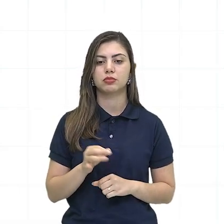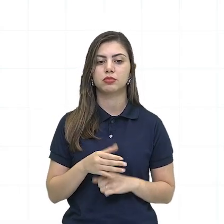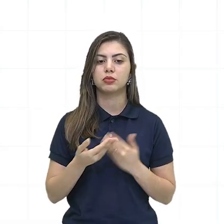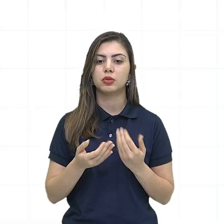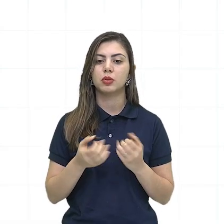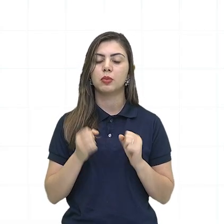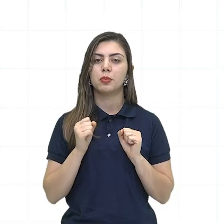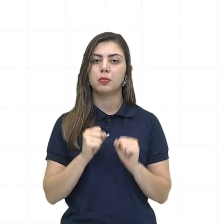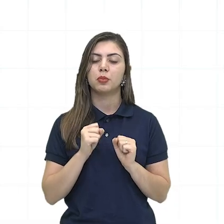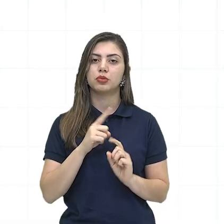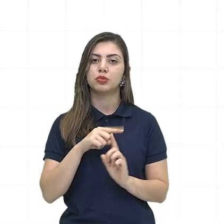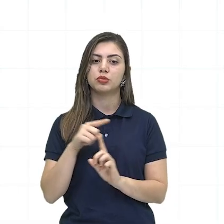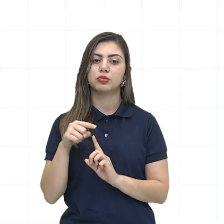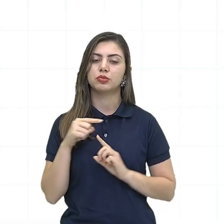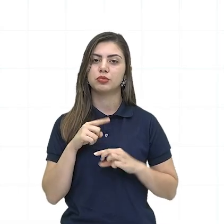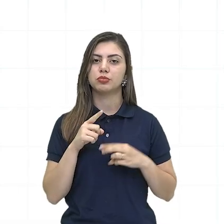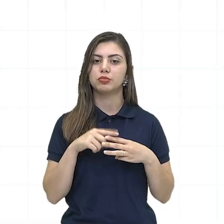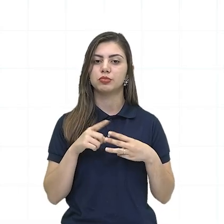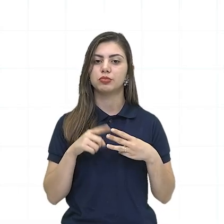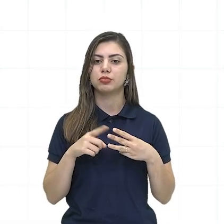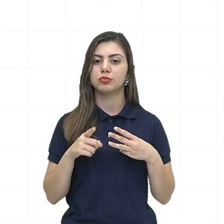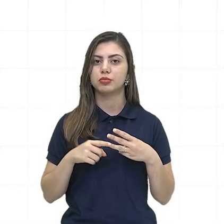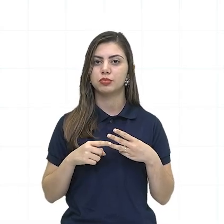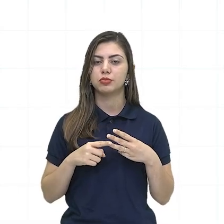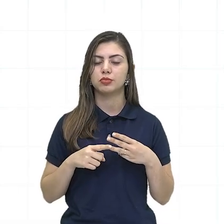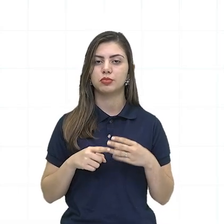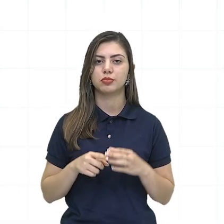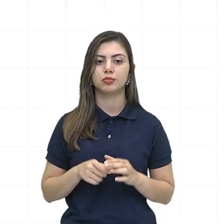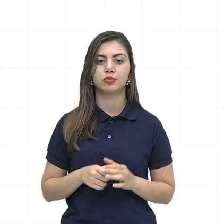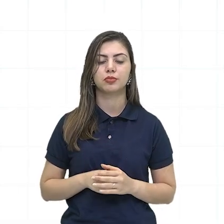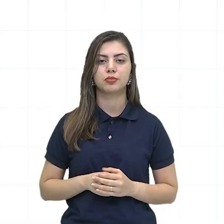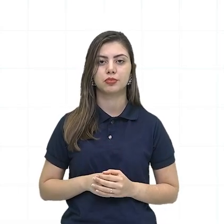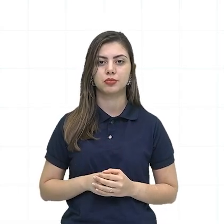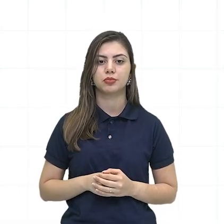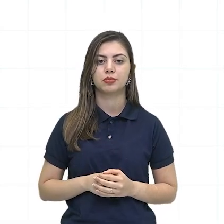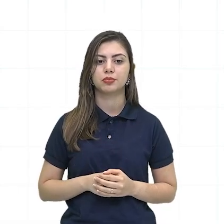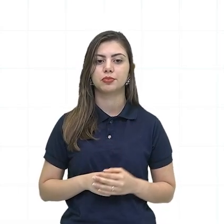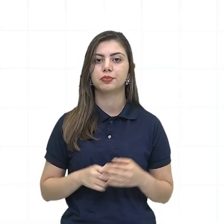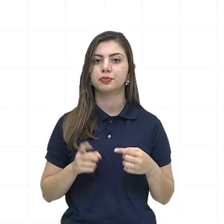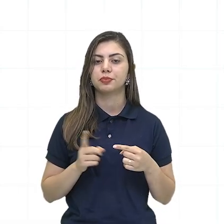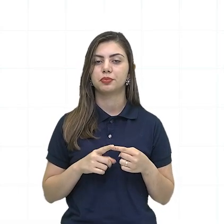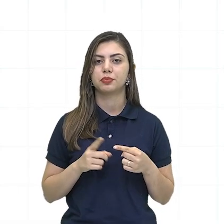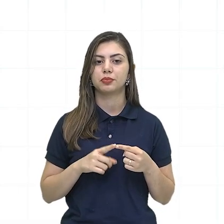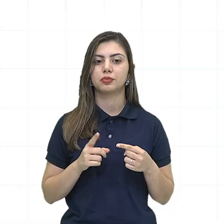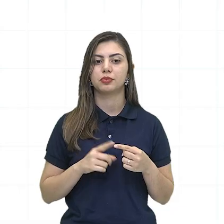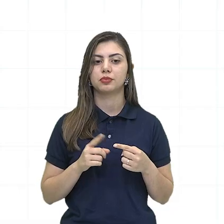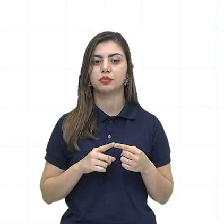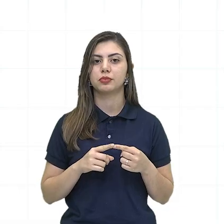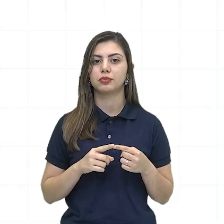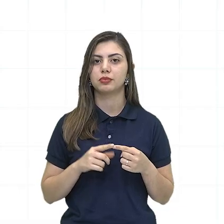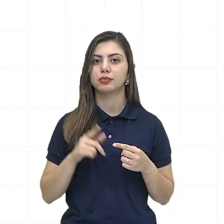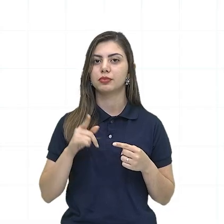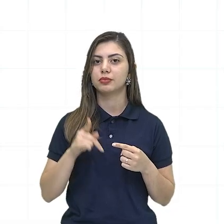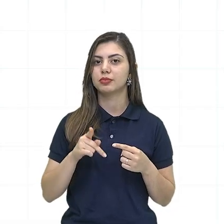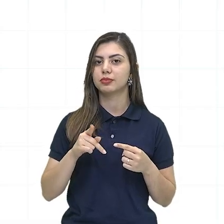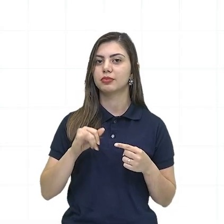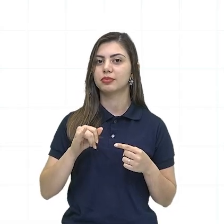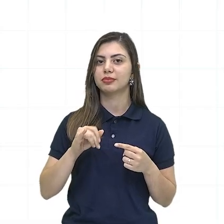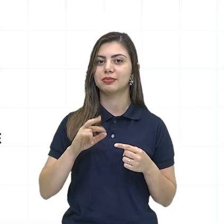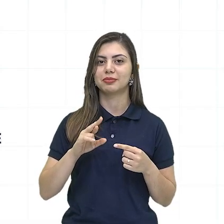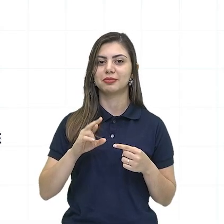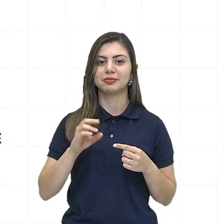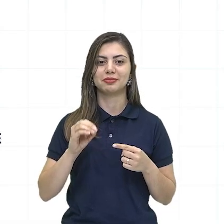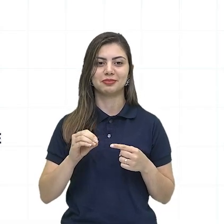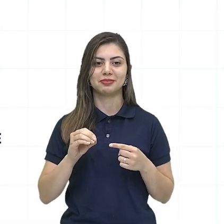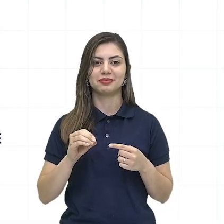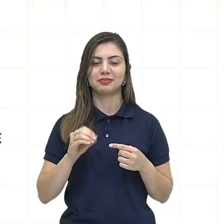pode ocorrer de 3 maneiras. Observem aí. A primeira é a pirólise, que